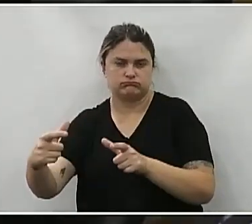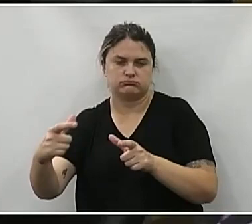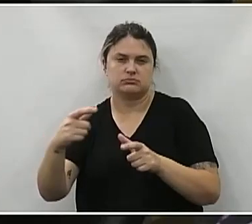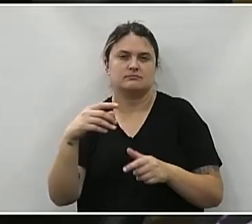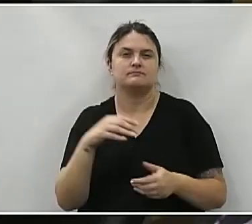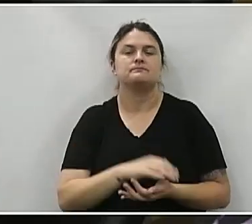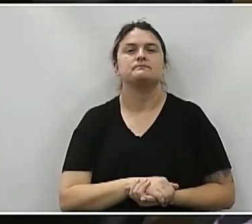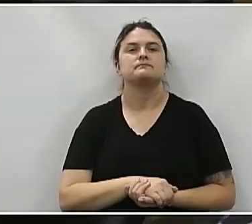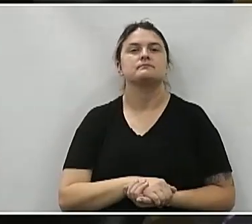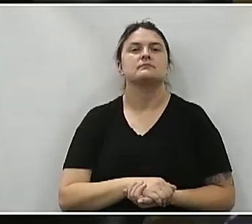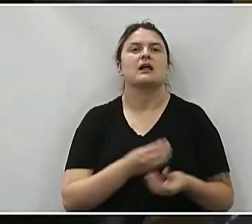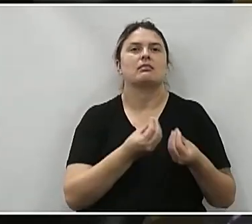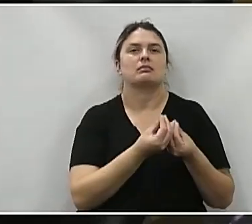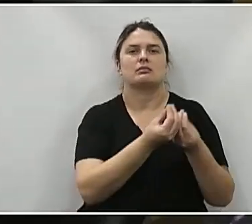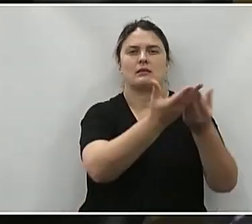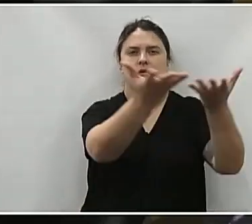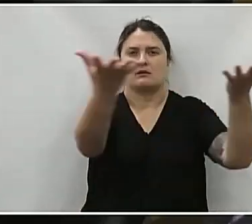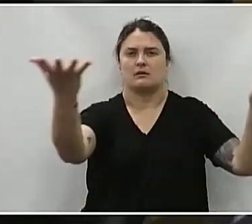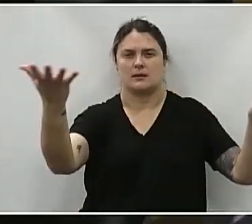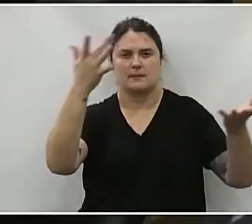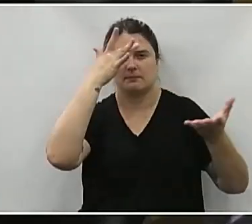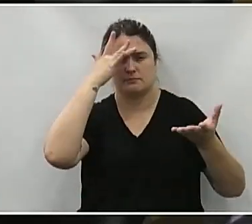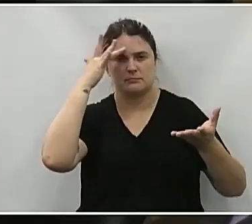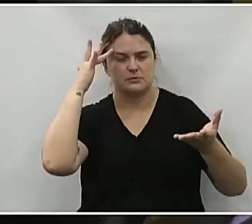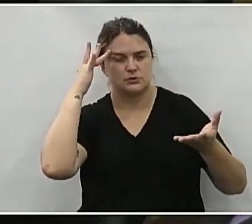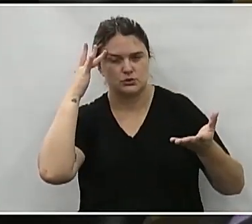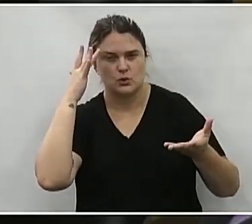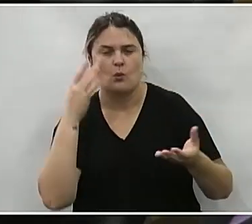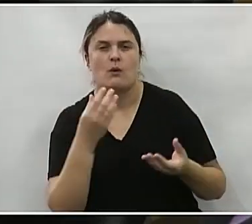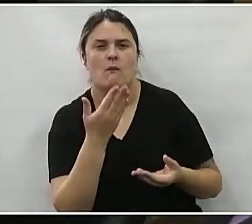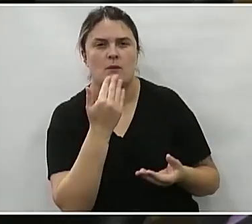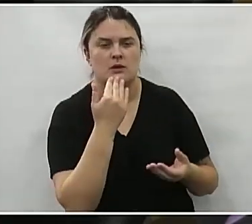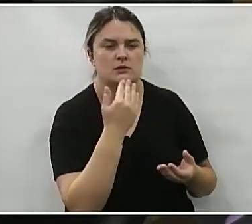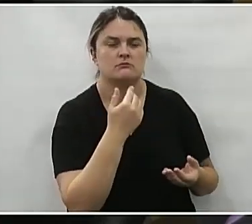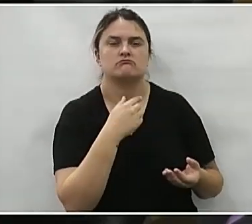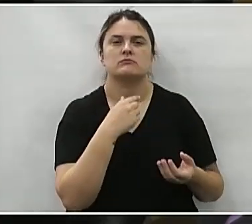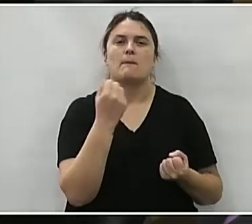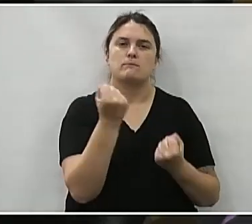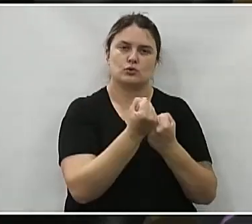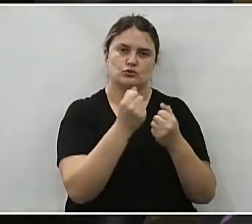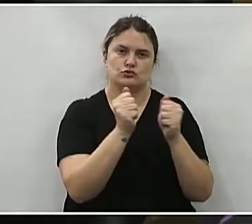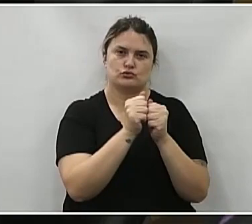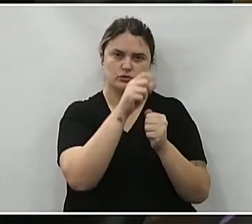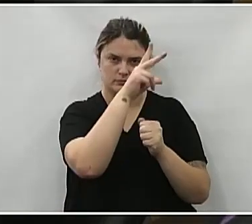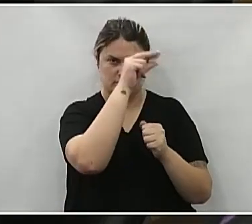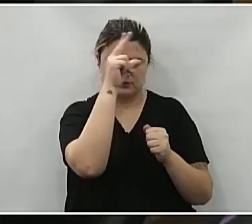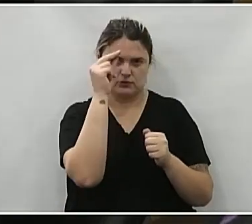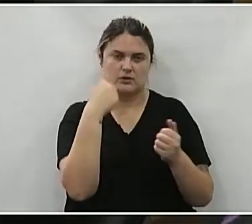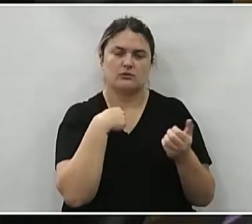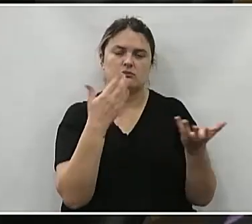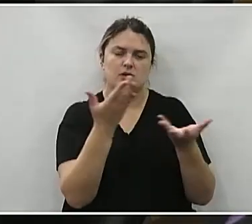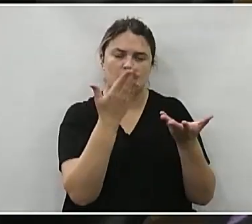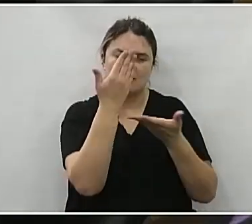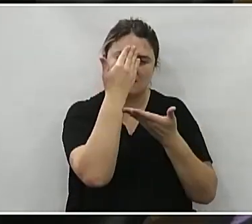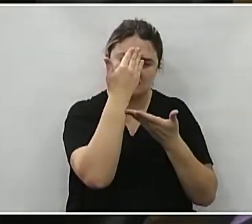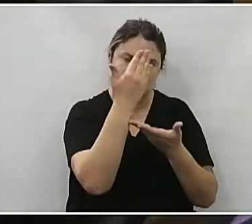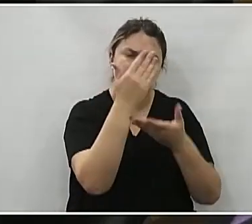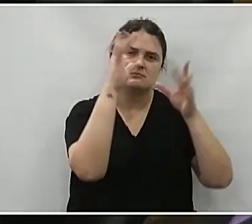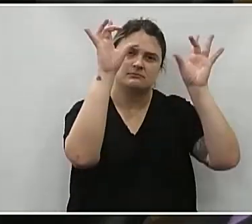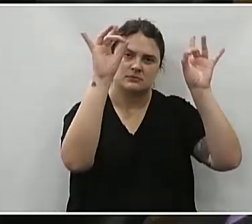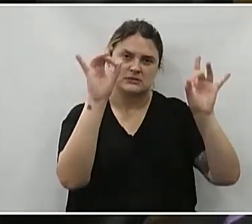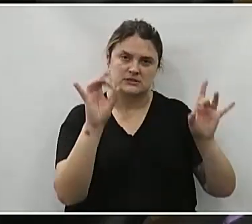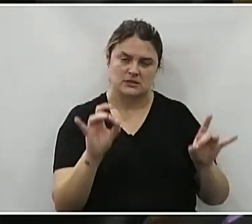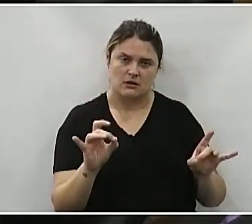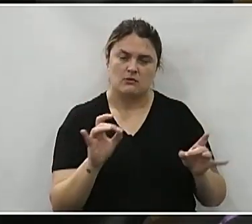queem tinha que foram entregues aí aos abrigos numa parceria junto com com a prefeitura então eu quero de maneira muito especial